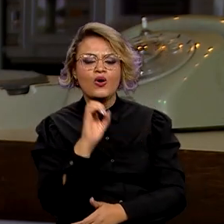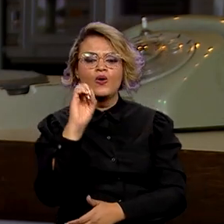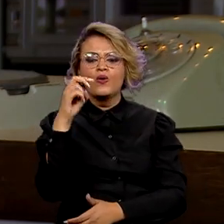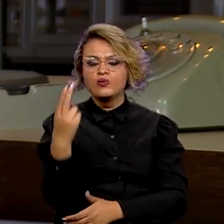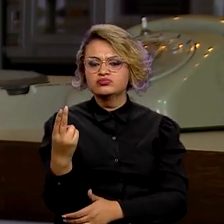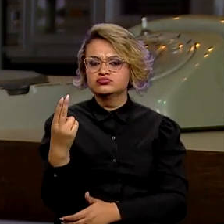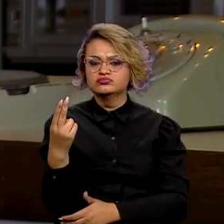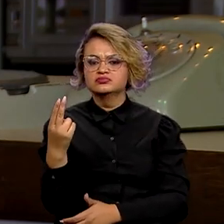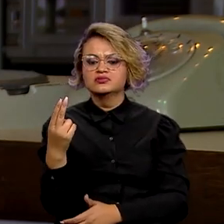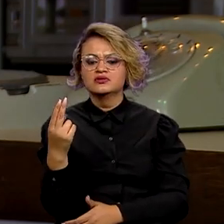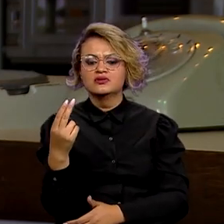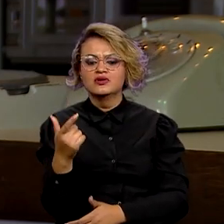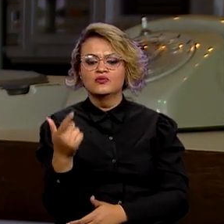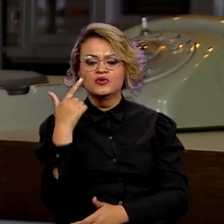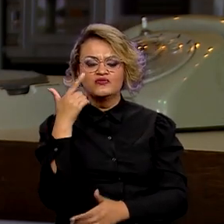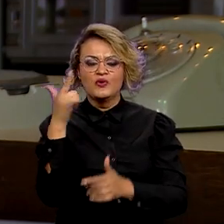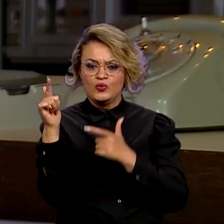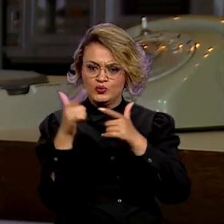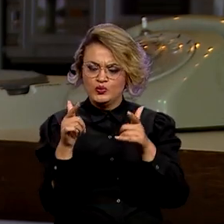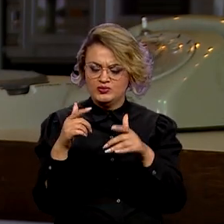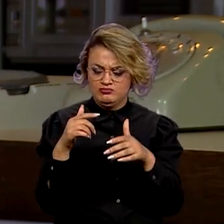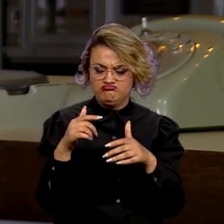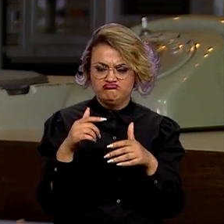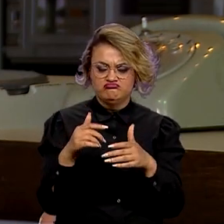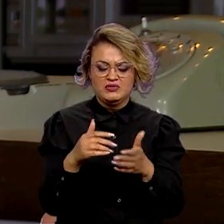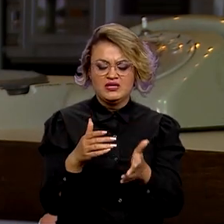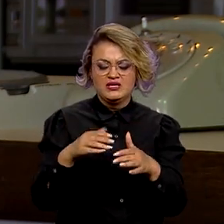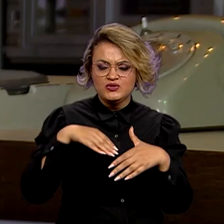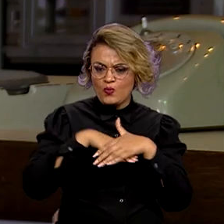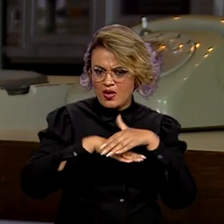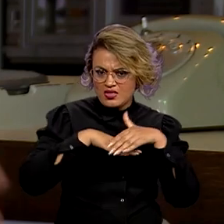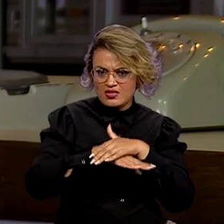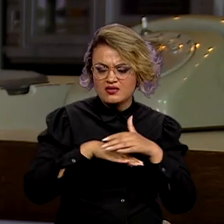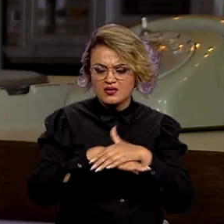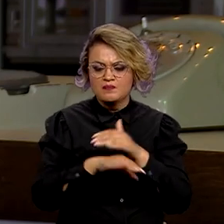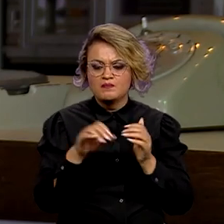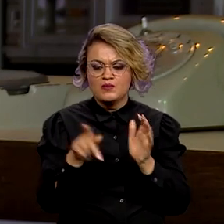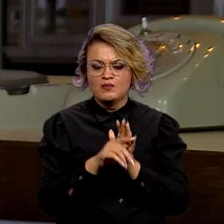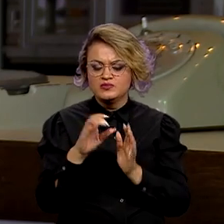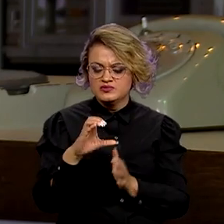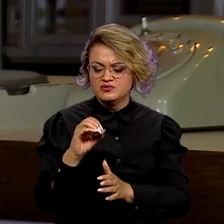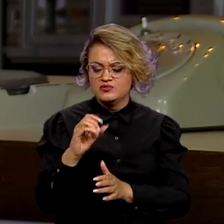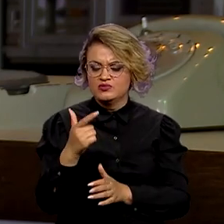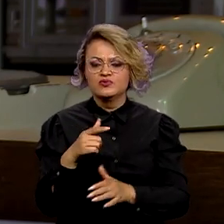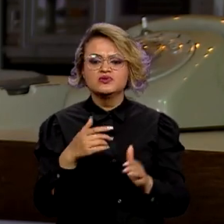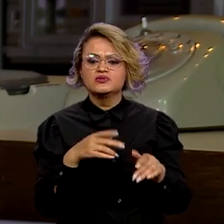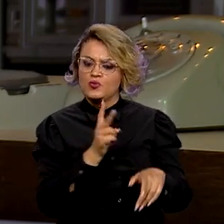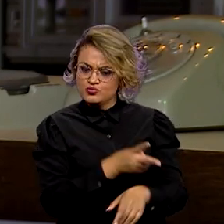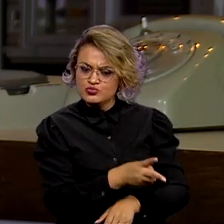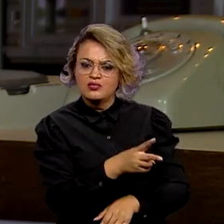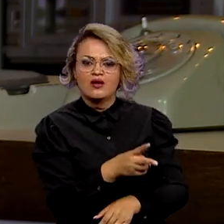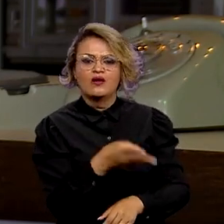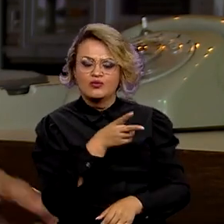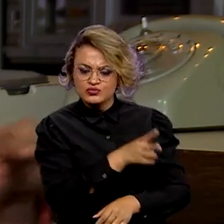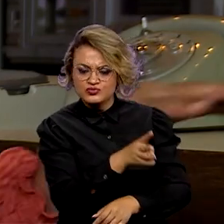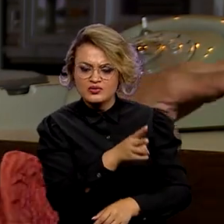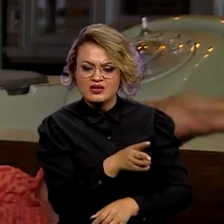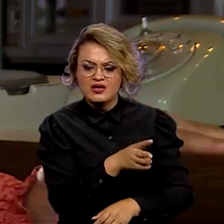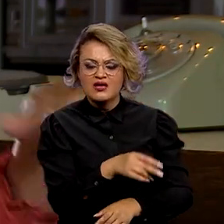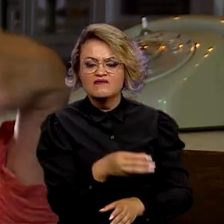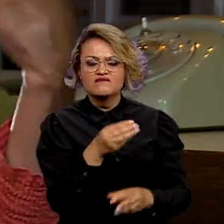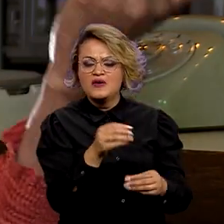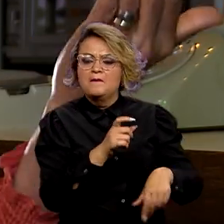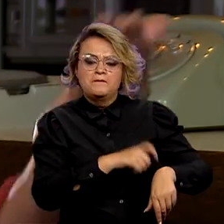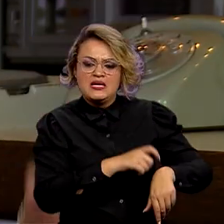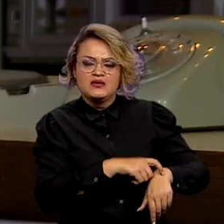quando se trata dos estoques de carbono, que esses estoques permanecerão, que eles não ficarão apenas por